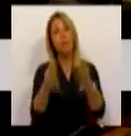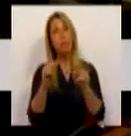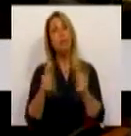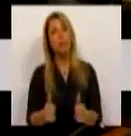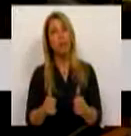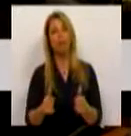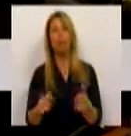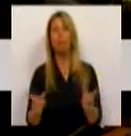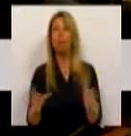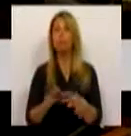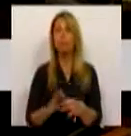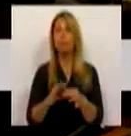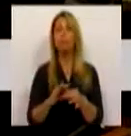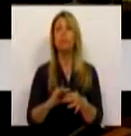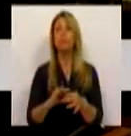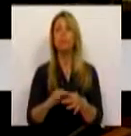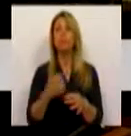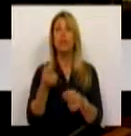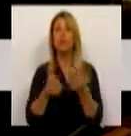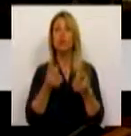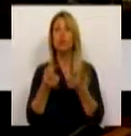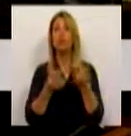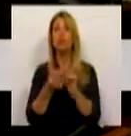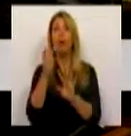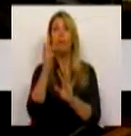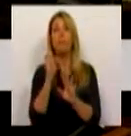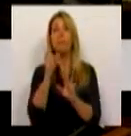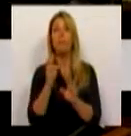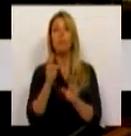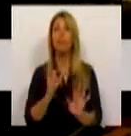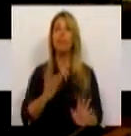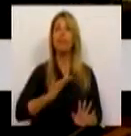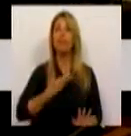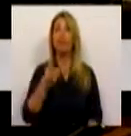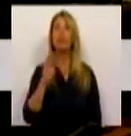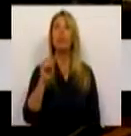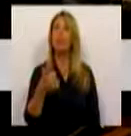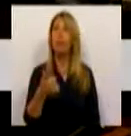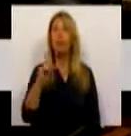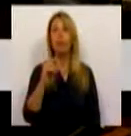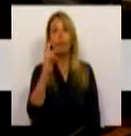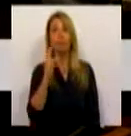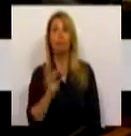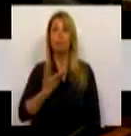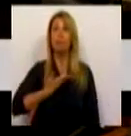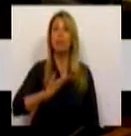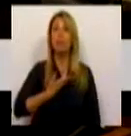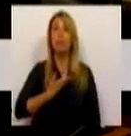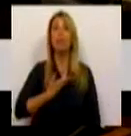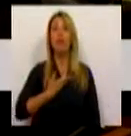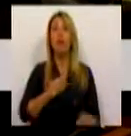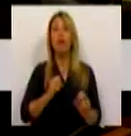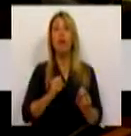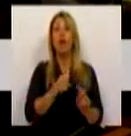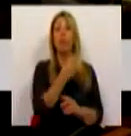da diminuição progressiva da dívida no PIB e, portanto, numa redução do endividamento bruto e